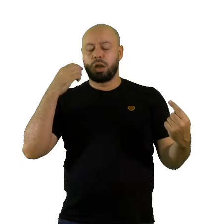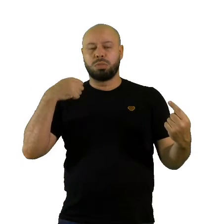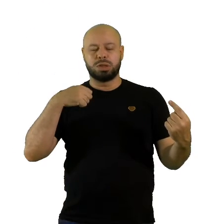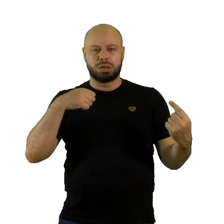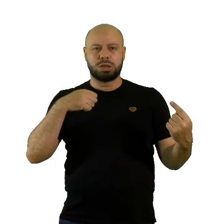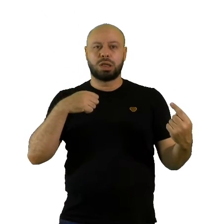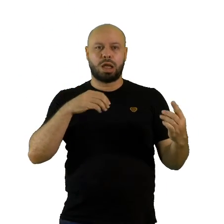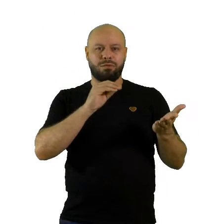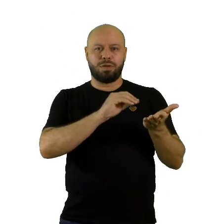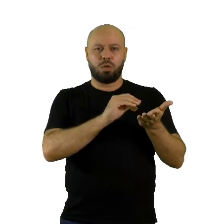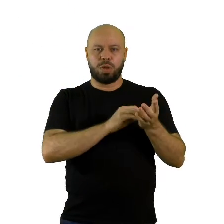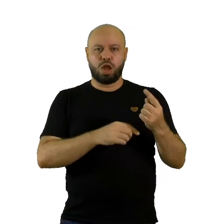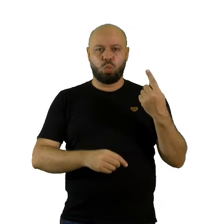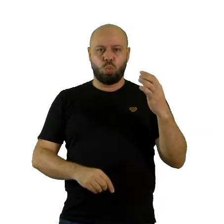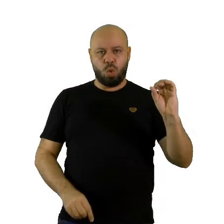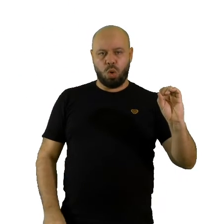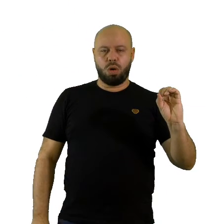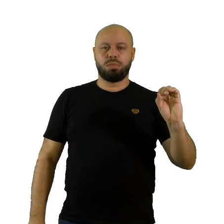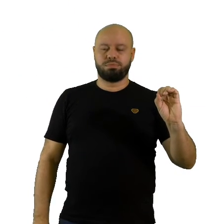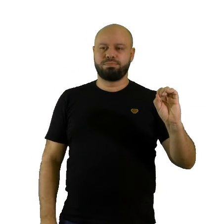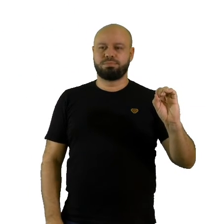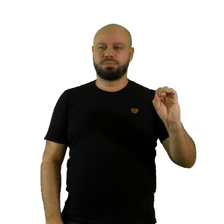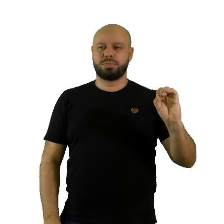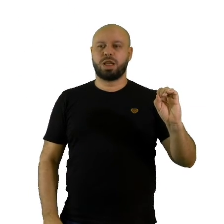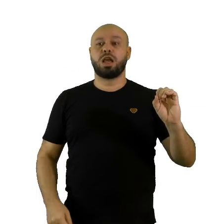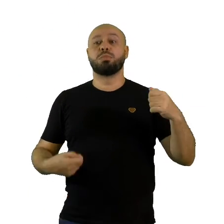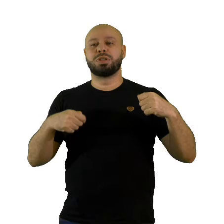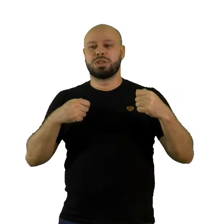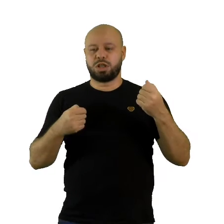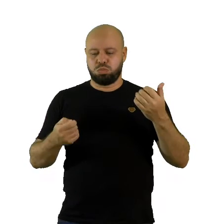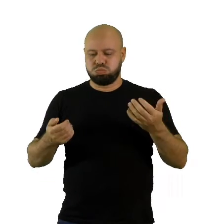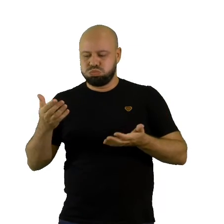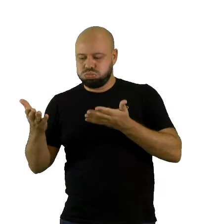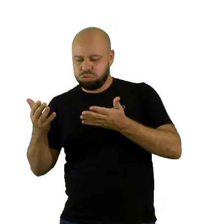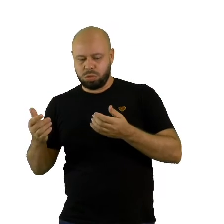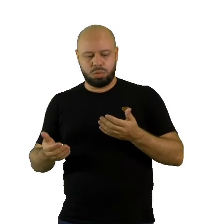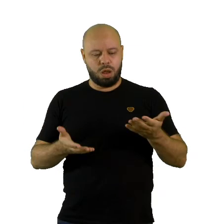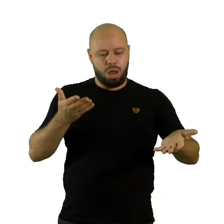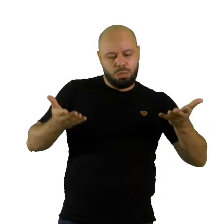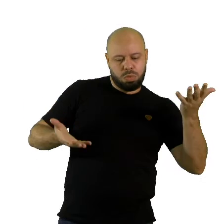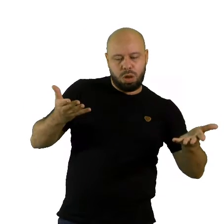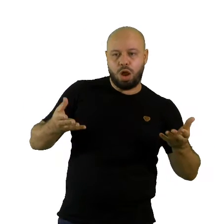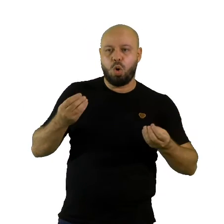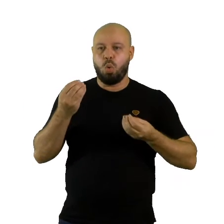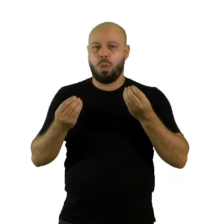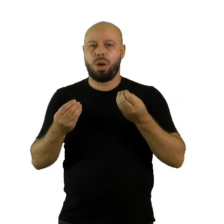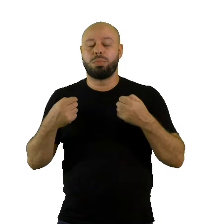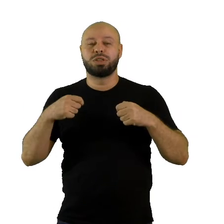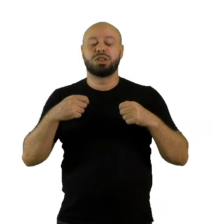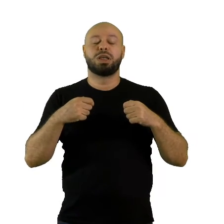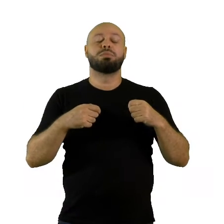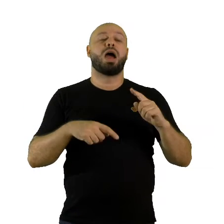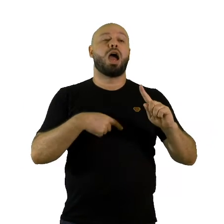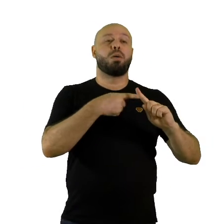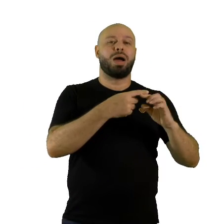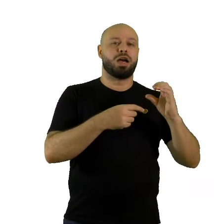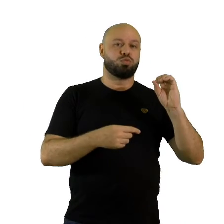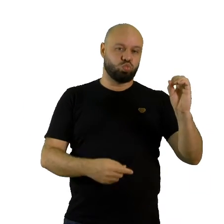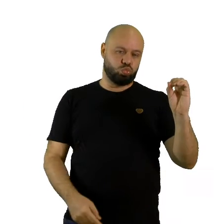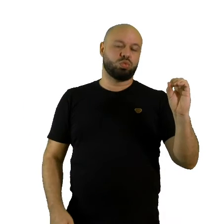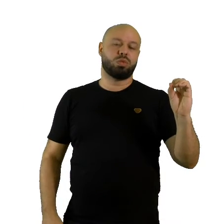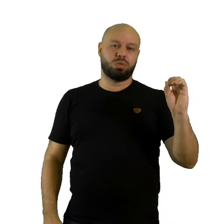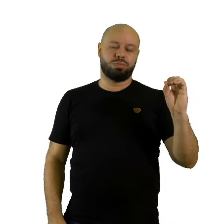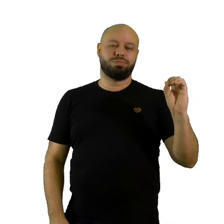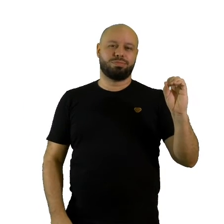balanceada, tá? Então, a minha reação química foi balanceada quando eu acrescentei mais um oxigênio, ok? Esse método